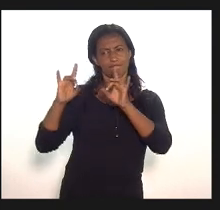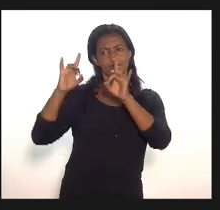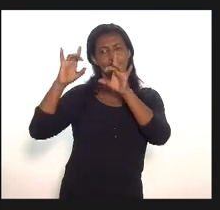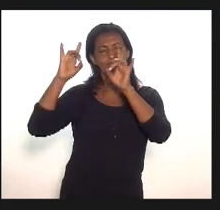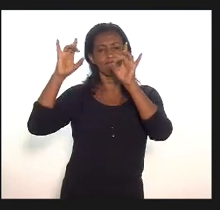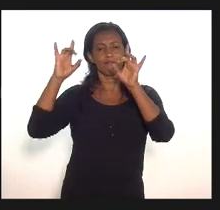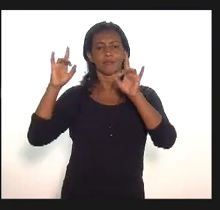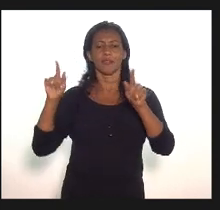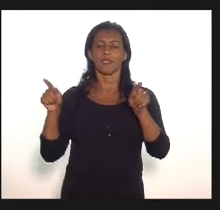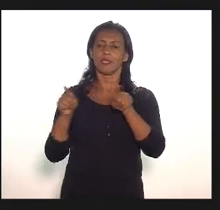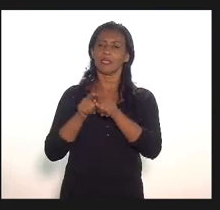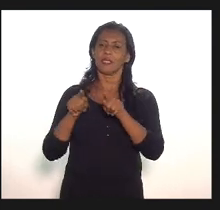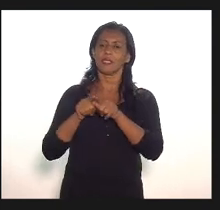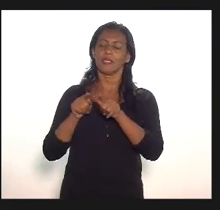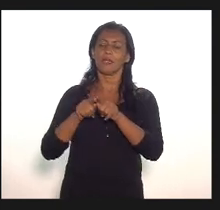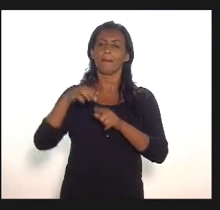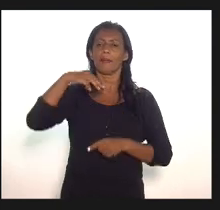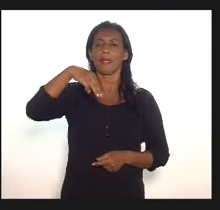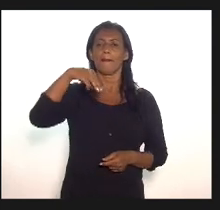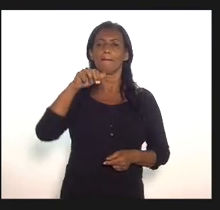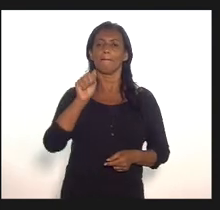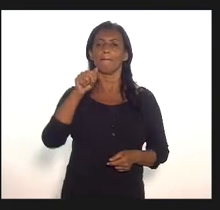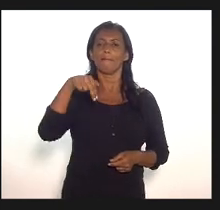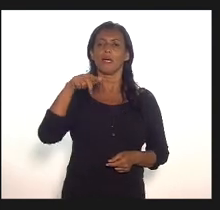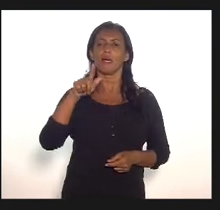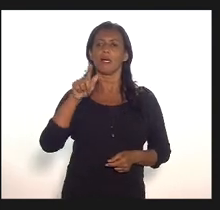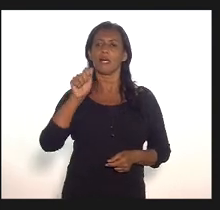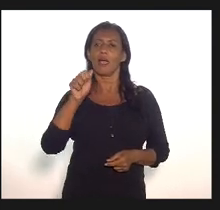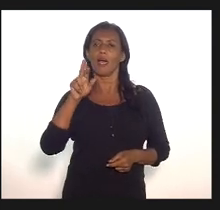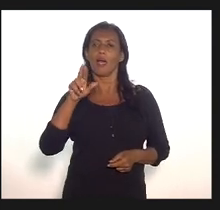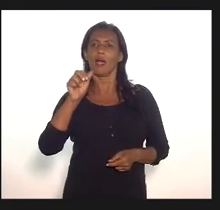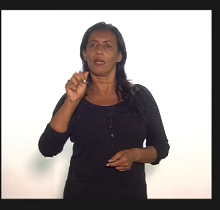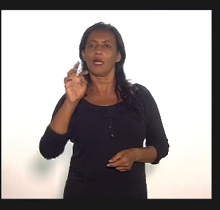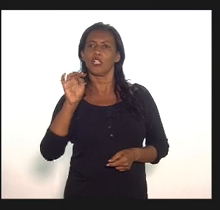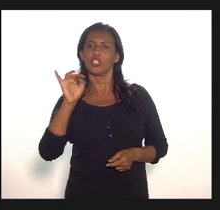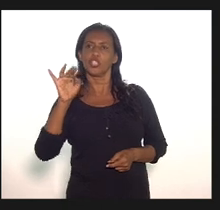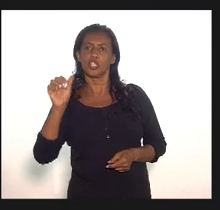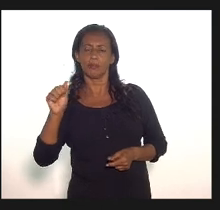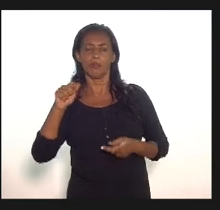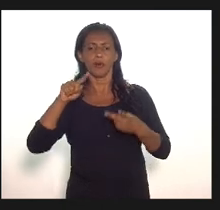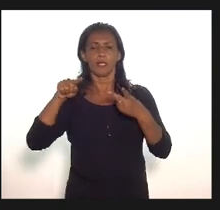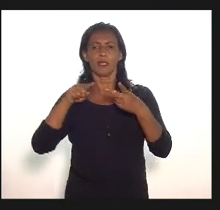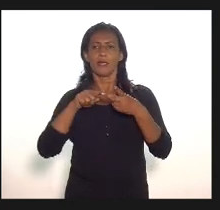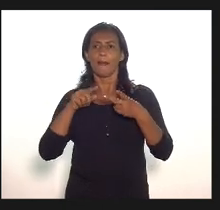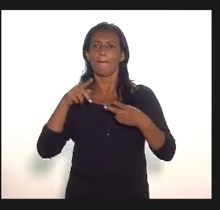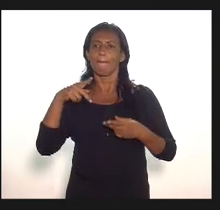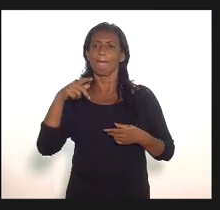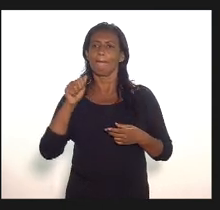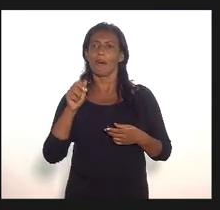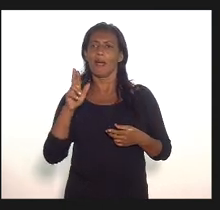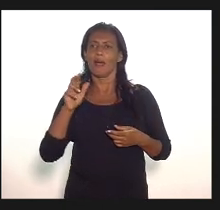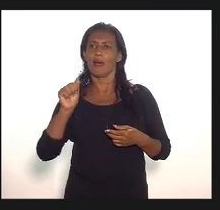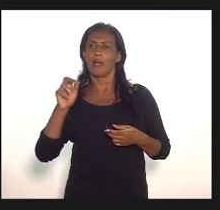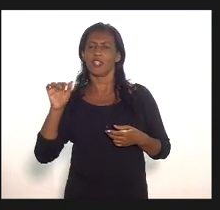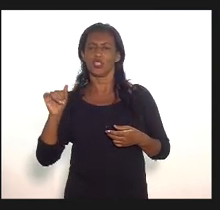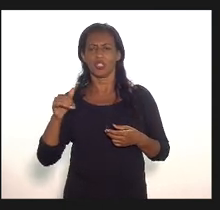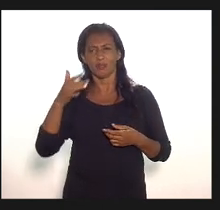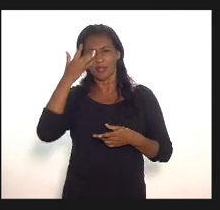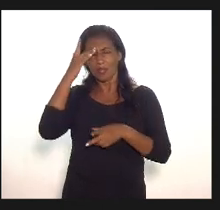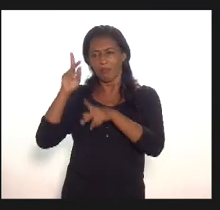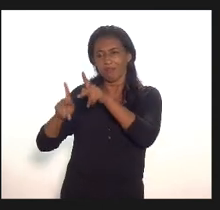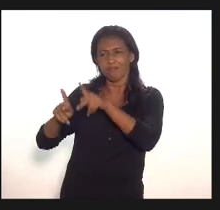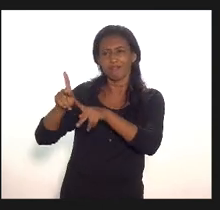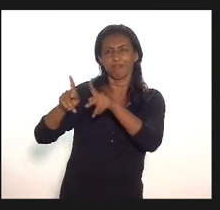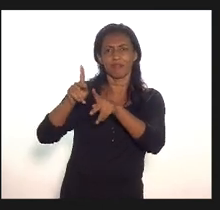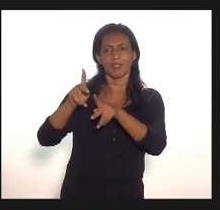assim como também Mangaratiba e Paraty, que certamente estão passando pelo mesmo problema, de população